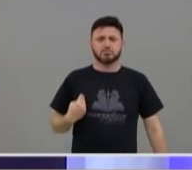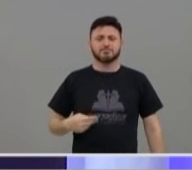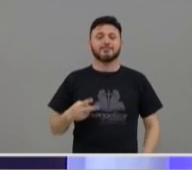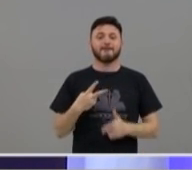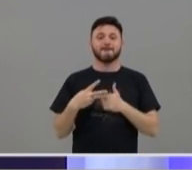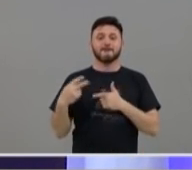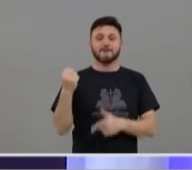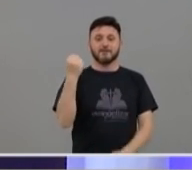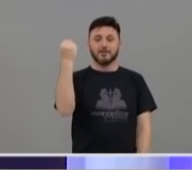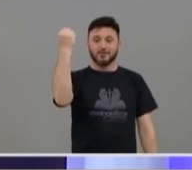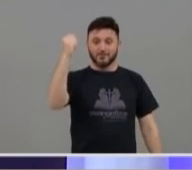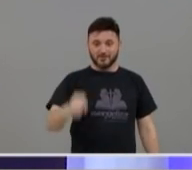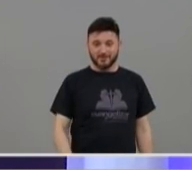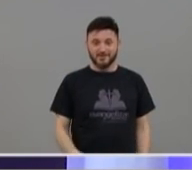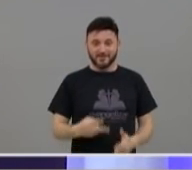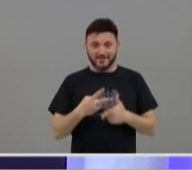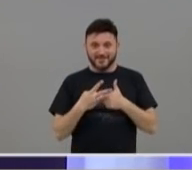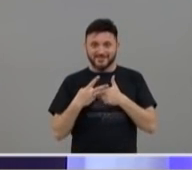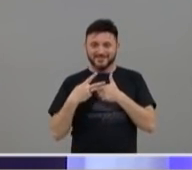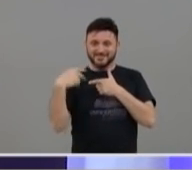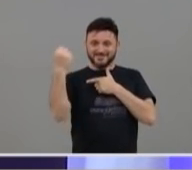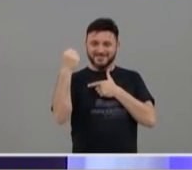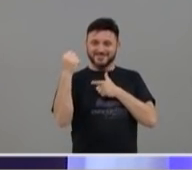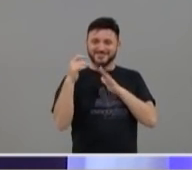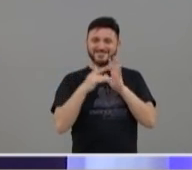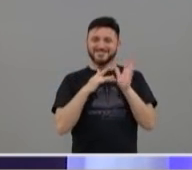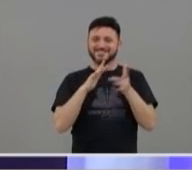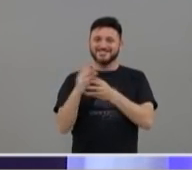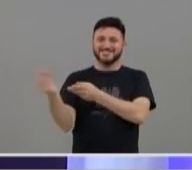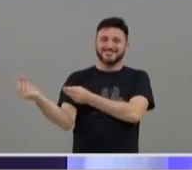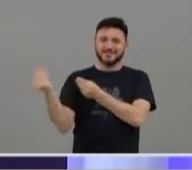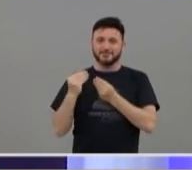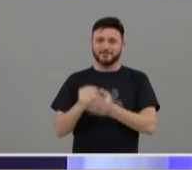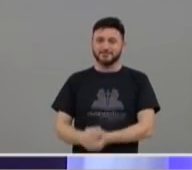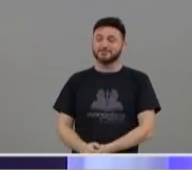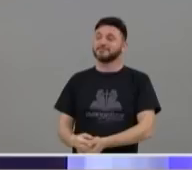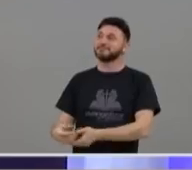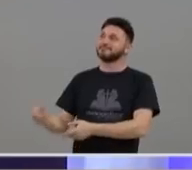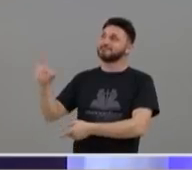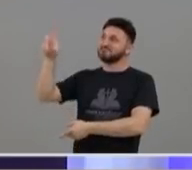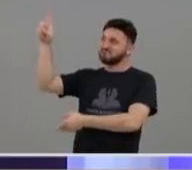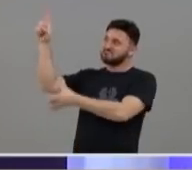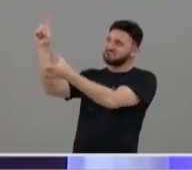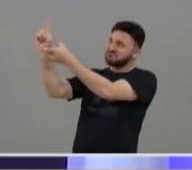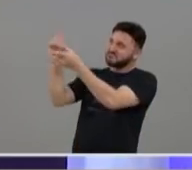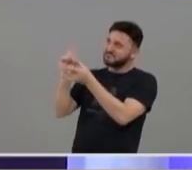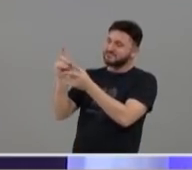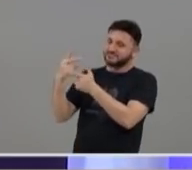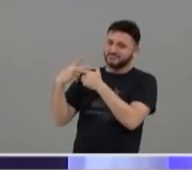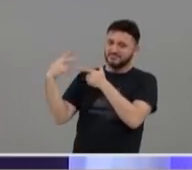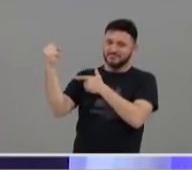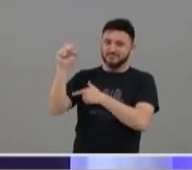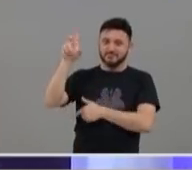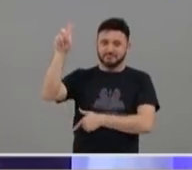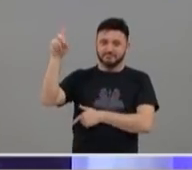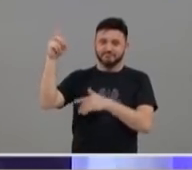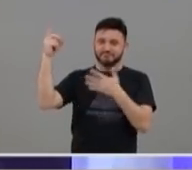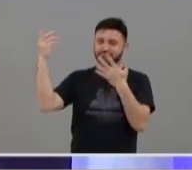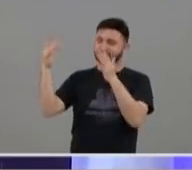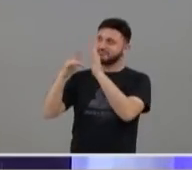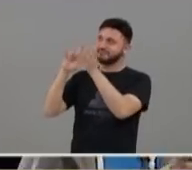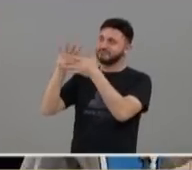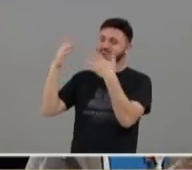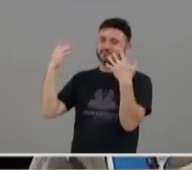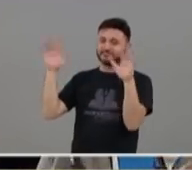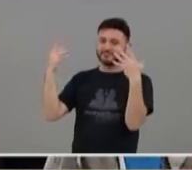vitória. A vitória que vem de Deus. Ele é o Deus de vitória. Aplauda esse Jesus que é